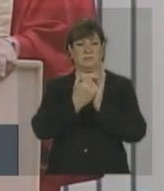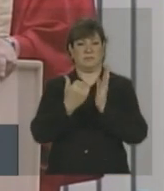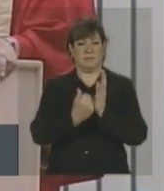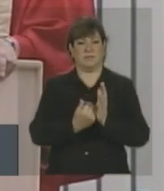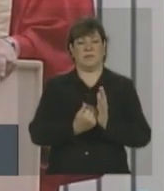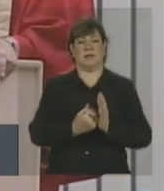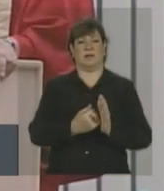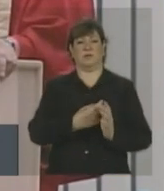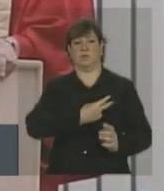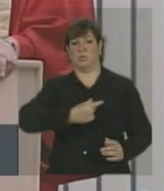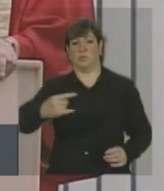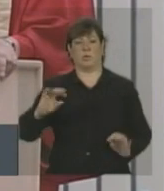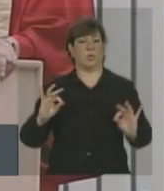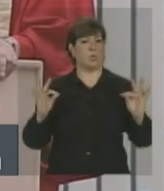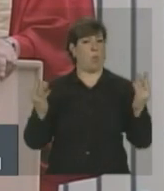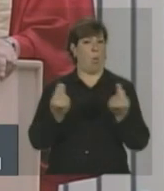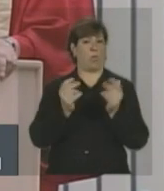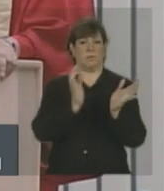aspectos,